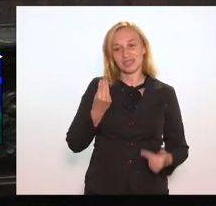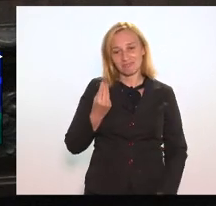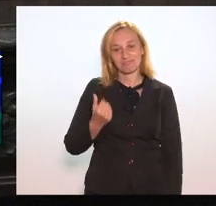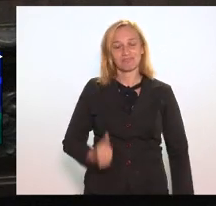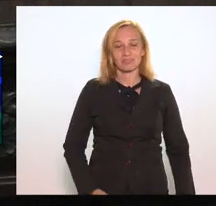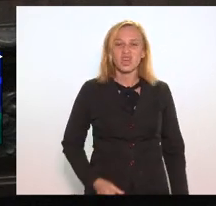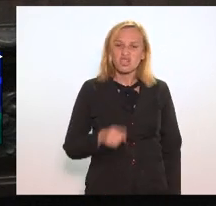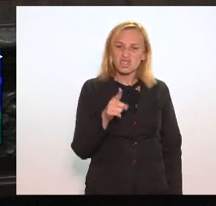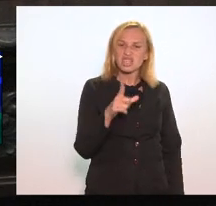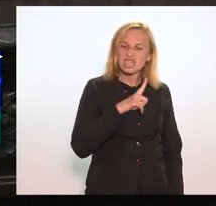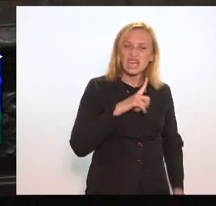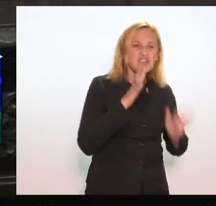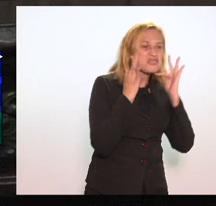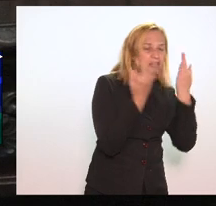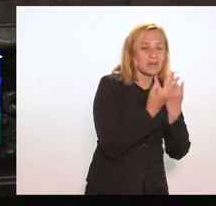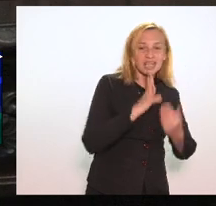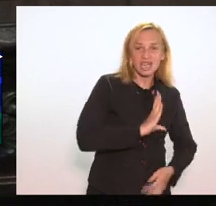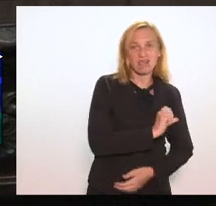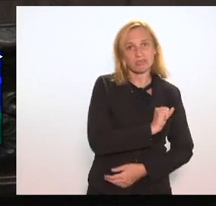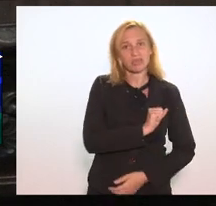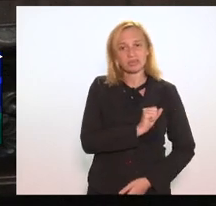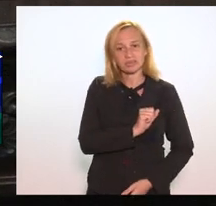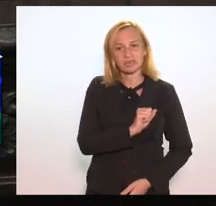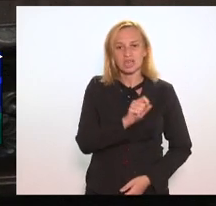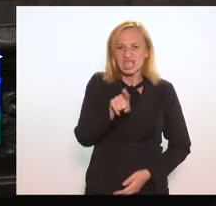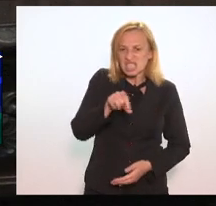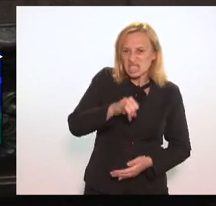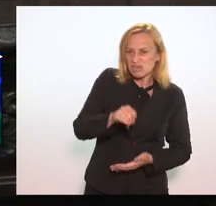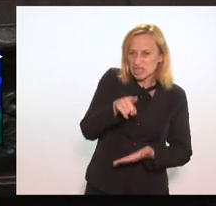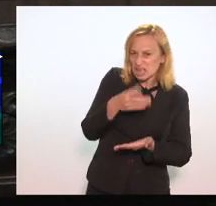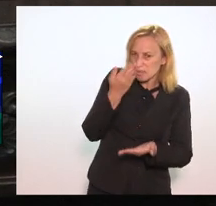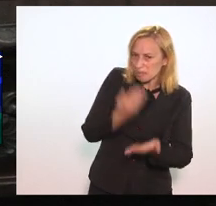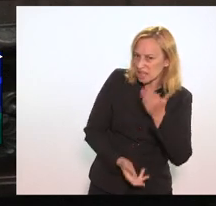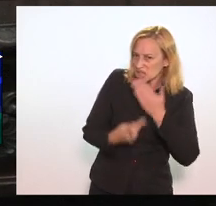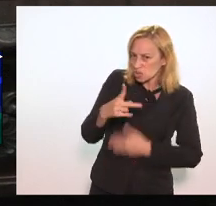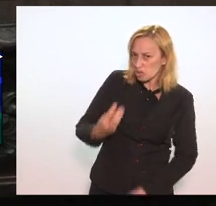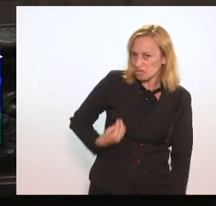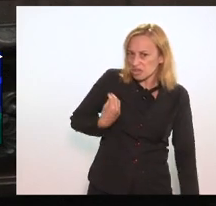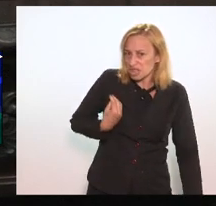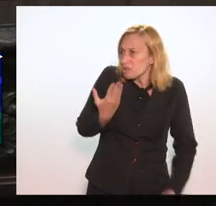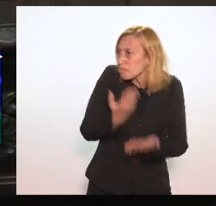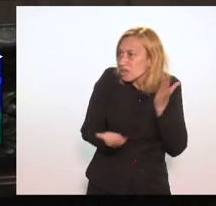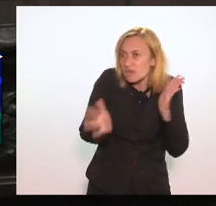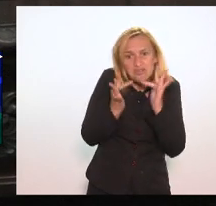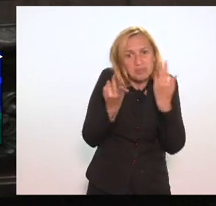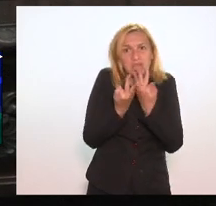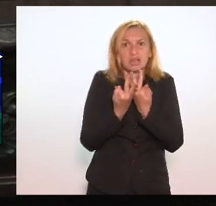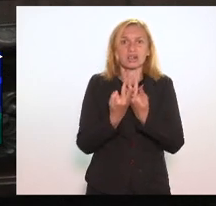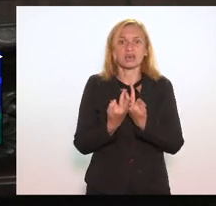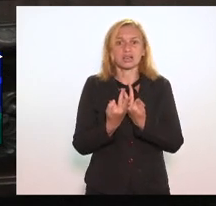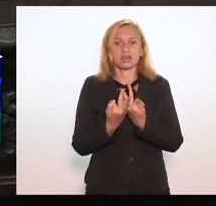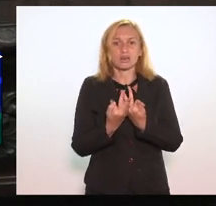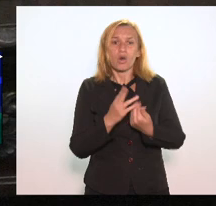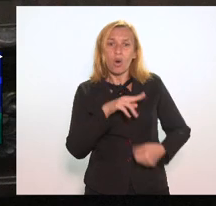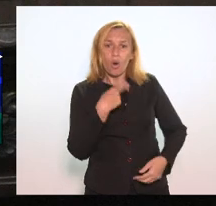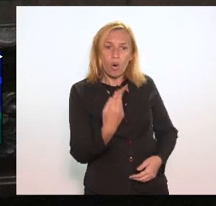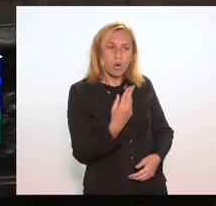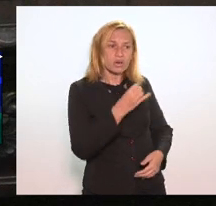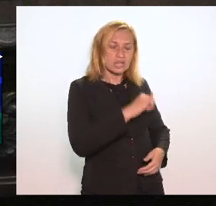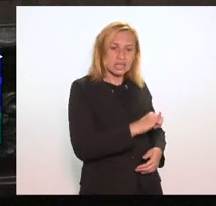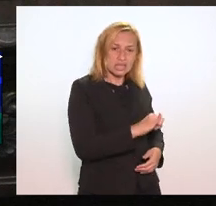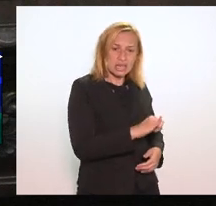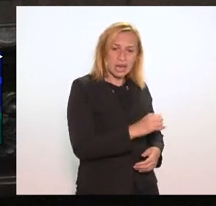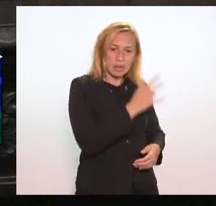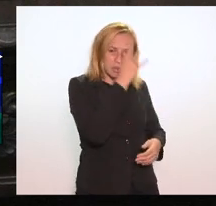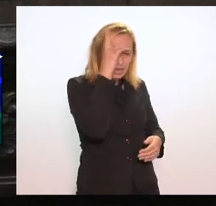se você tem sua família que você tanto ama se você perder sua vida você perdeu sua família ou se alguém da sua família